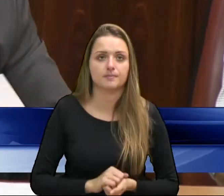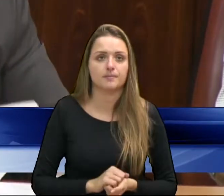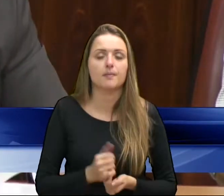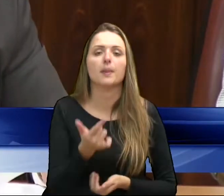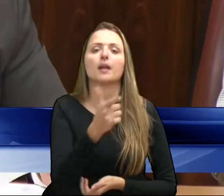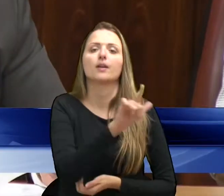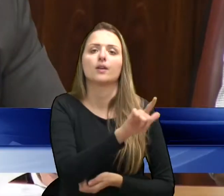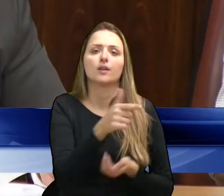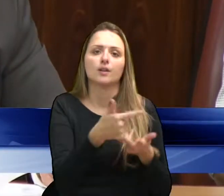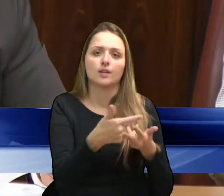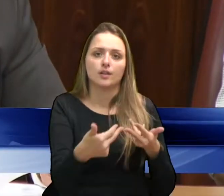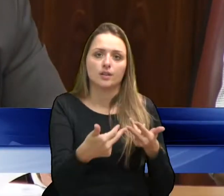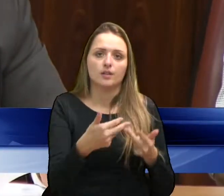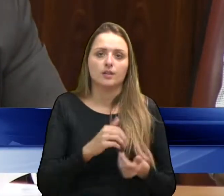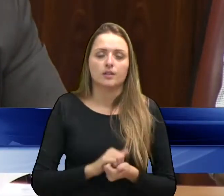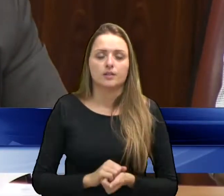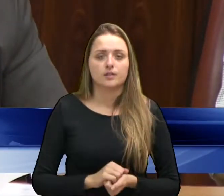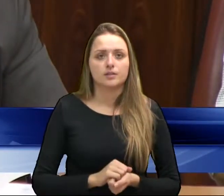Outra questão.